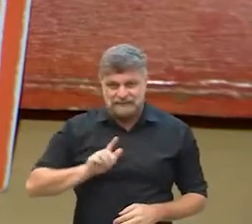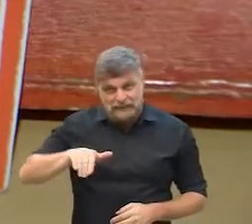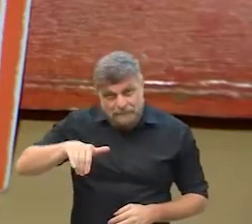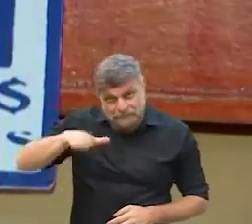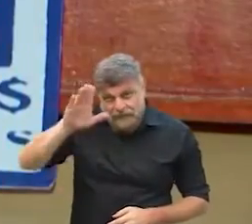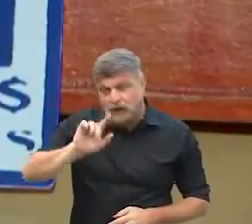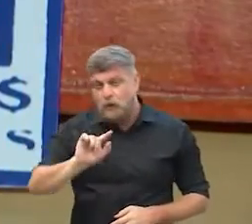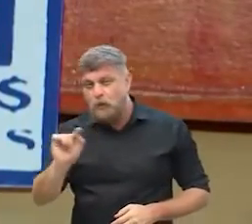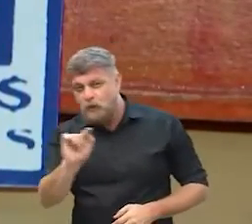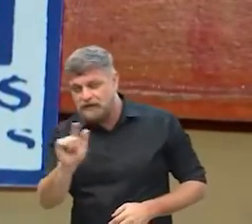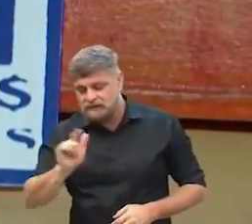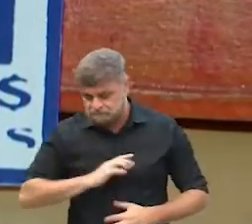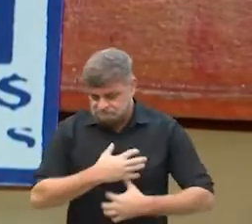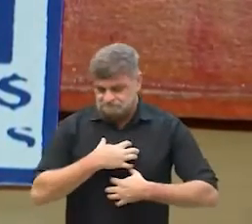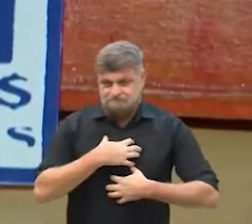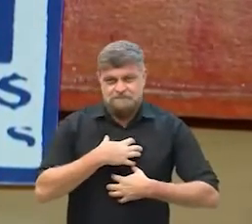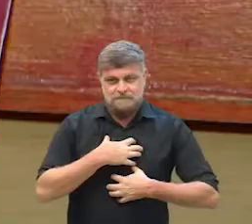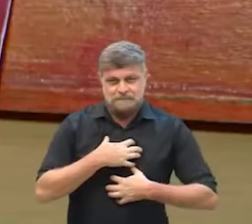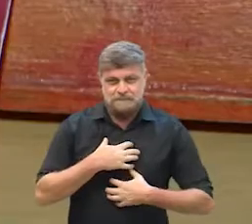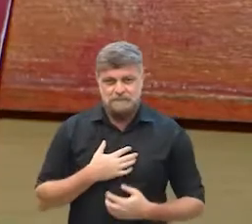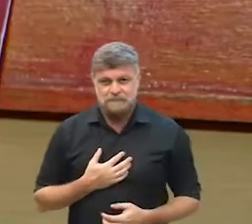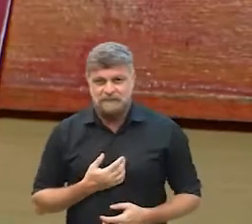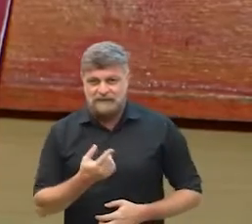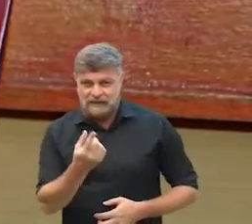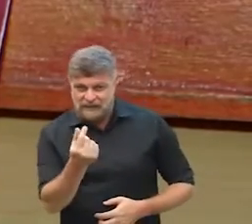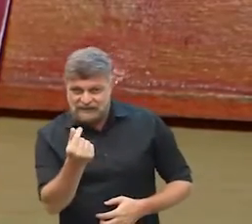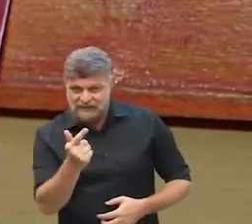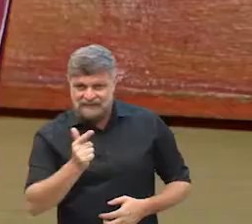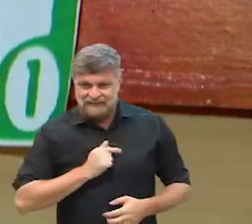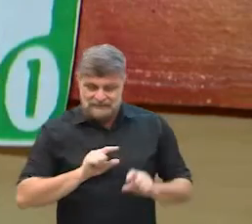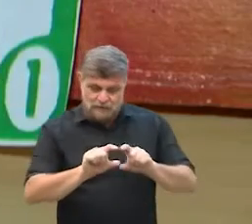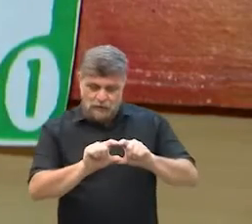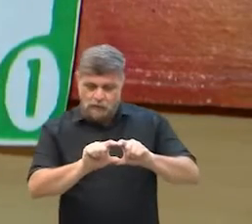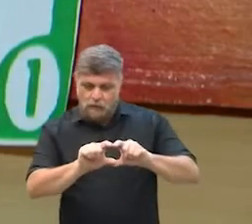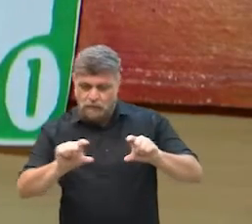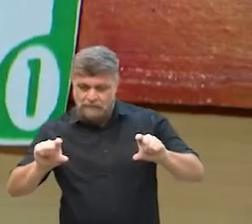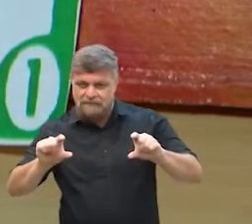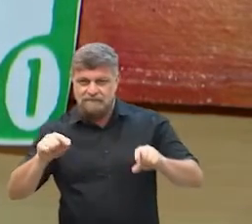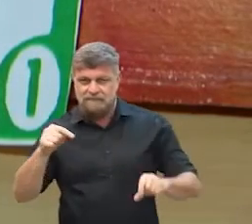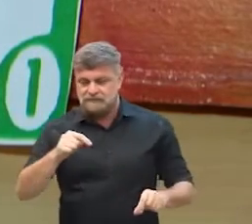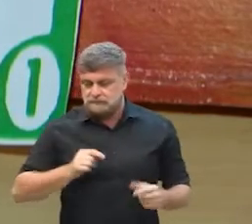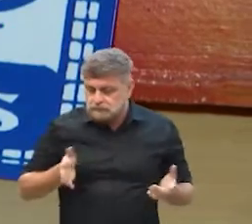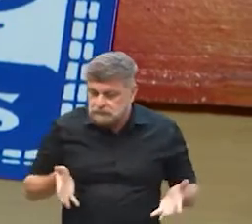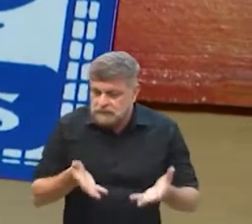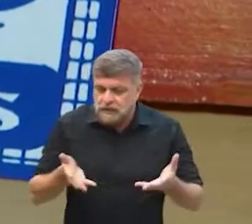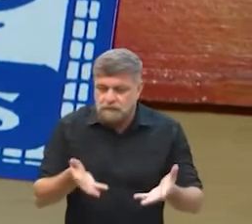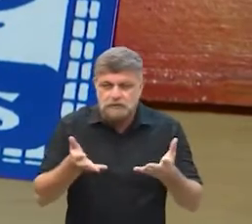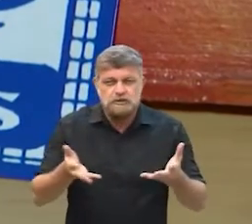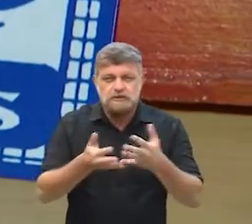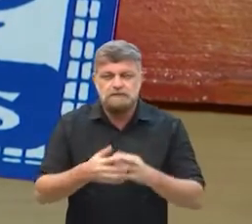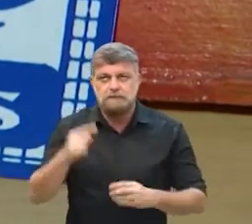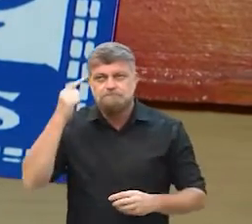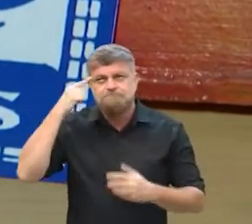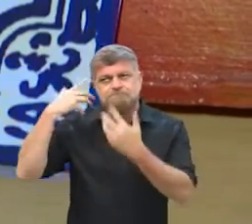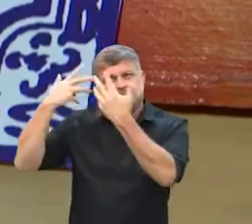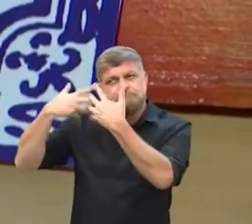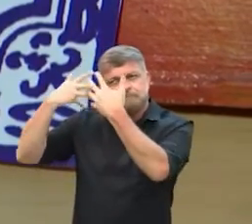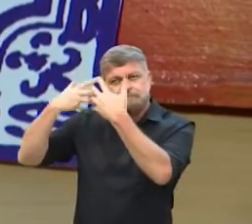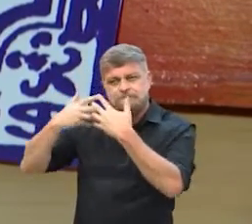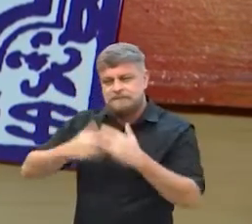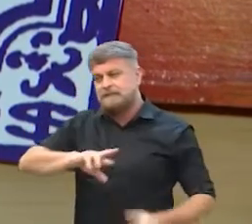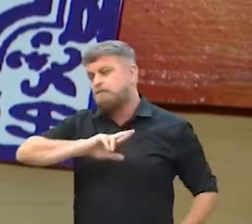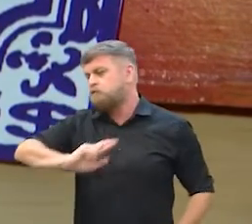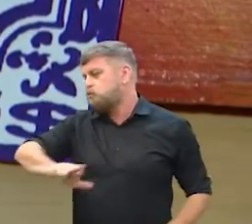só que legal, mais do que isso, inspirador. Nas notas tem sempre uma frase que motiva,